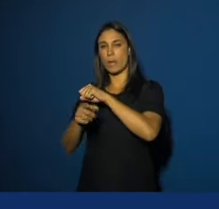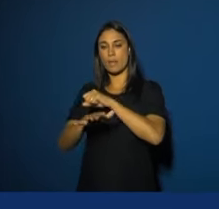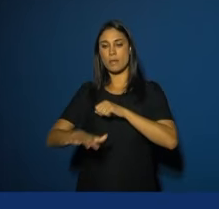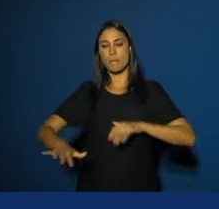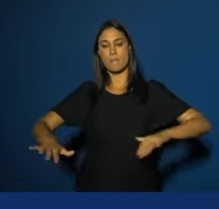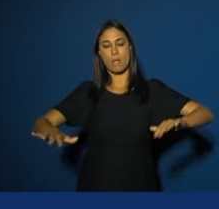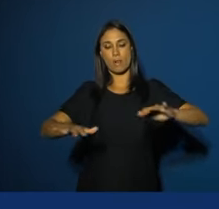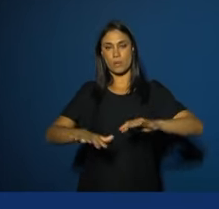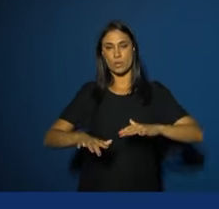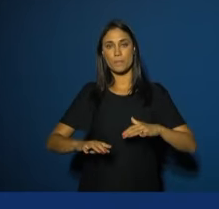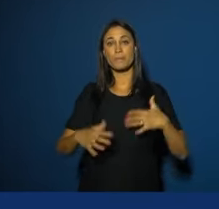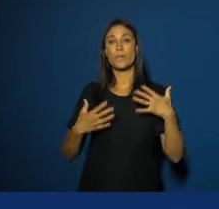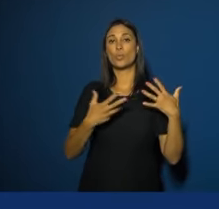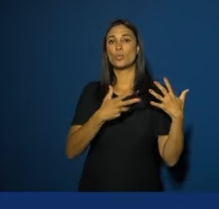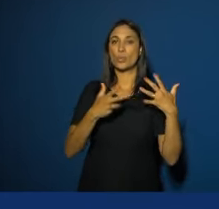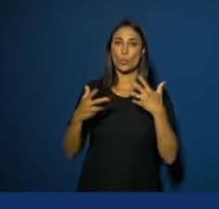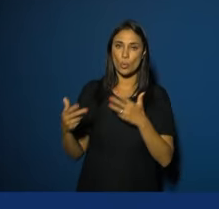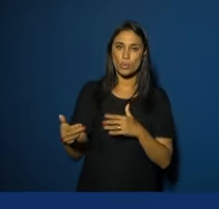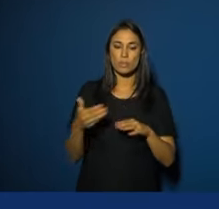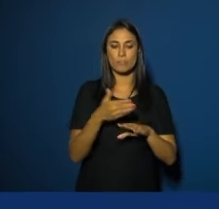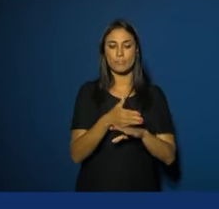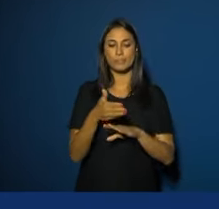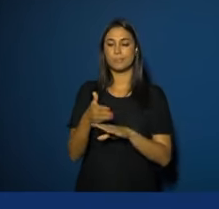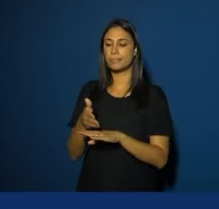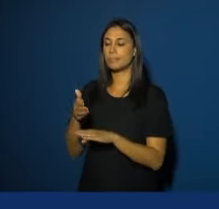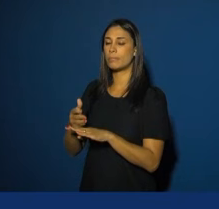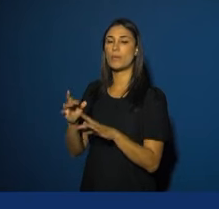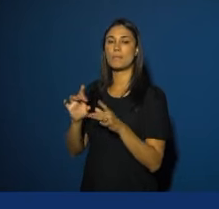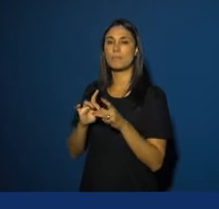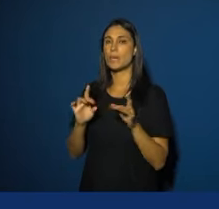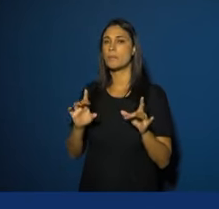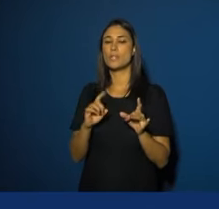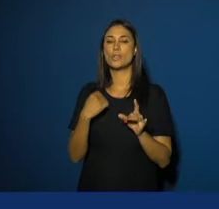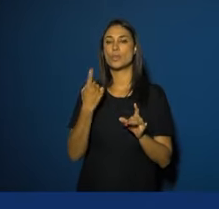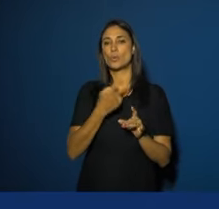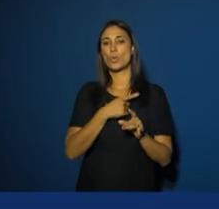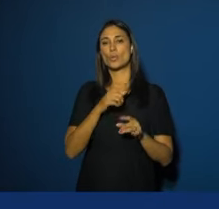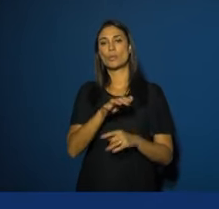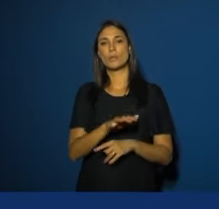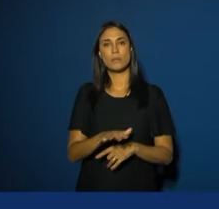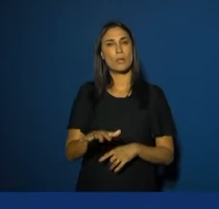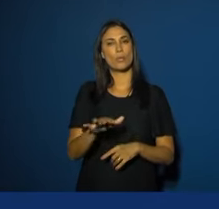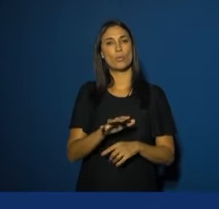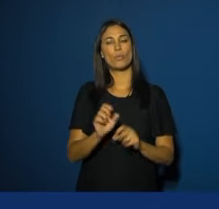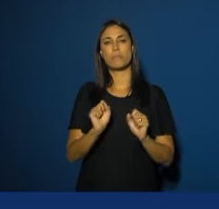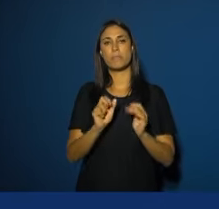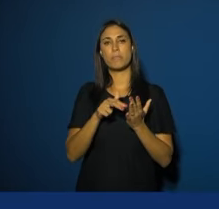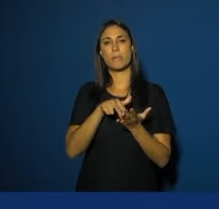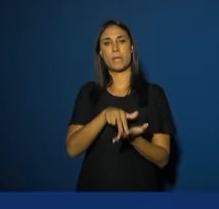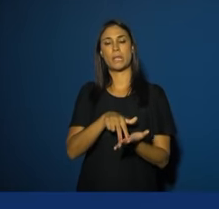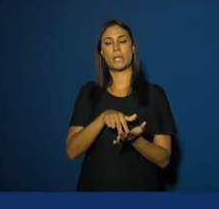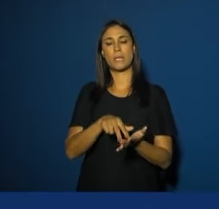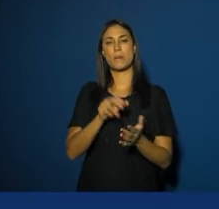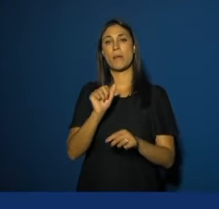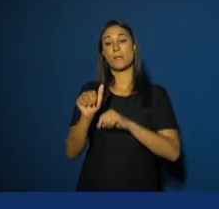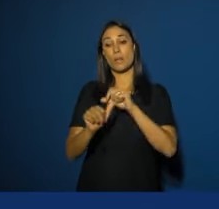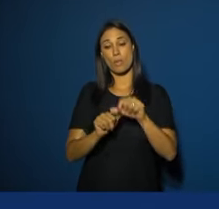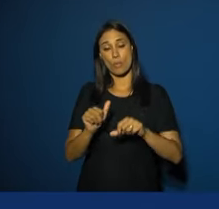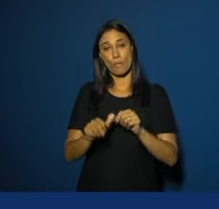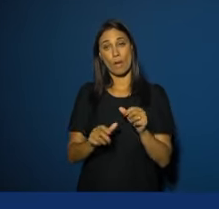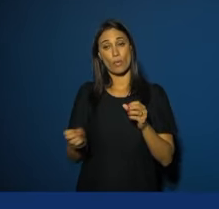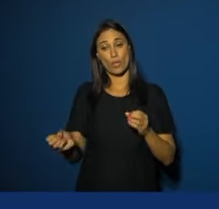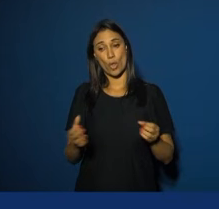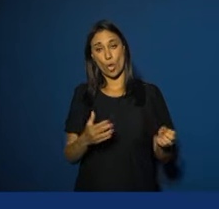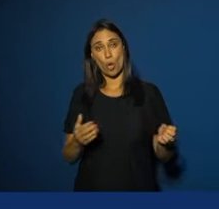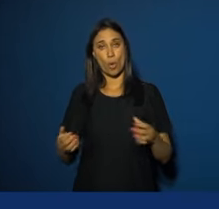Ou seja, todas as fontes permitirão que o nosso setor permaneça cada vez mais renovável